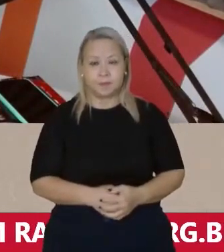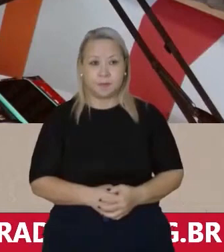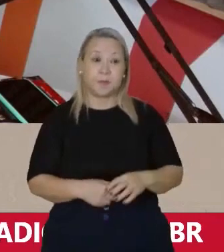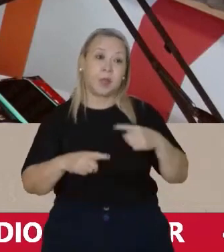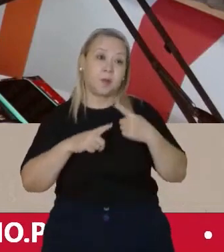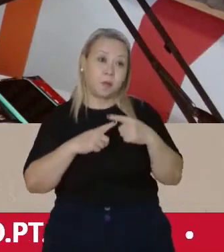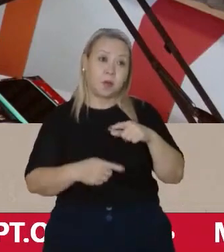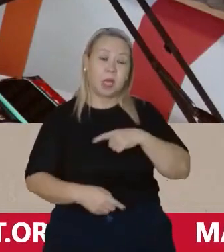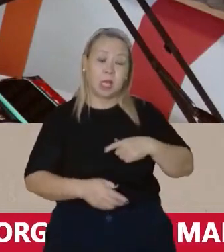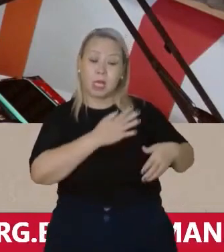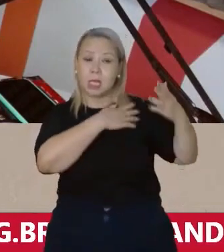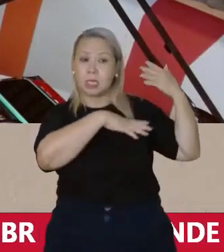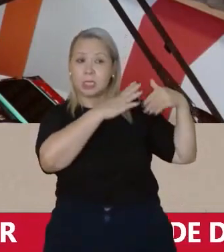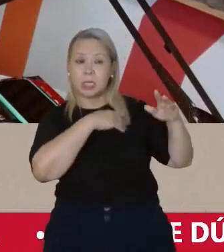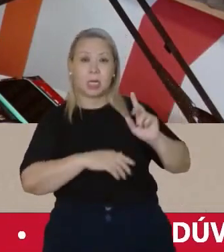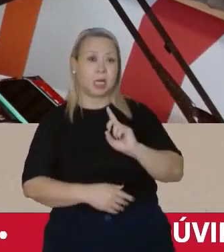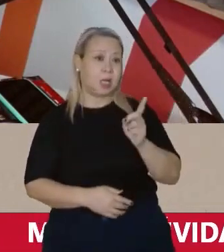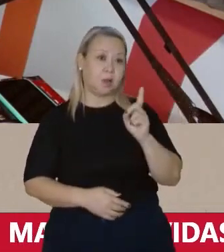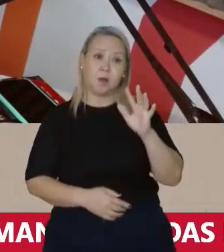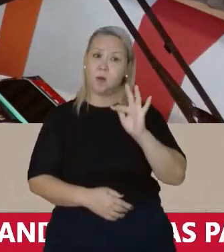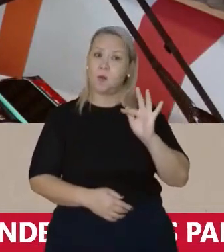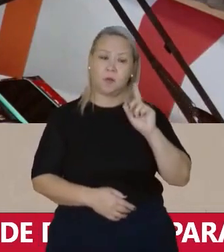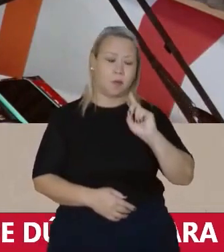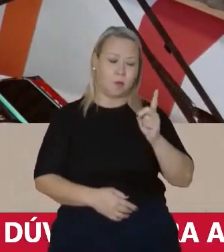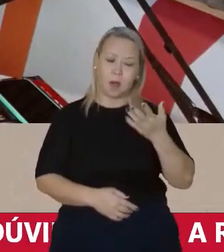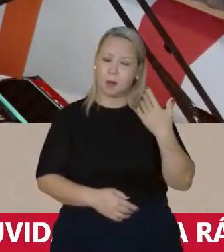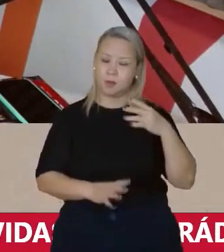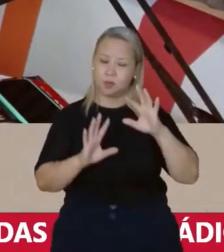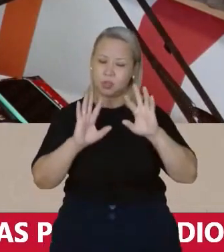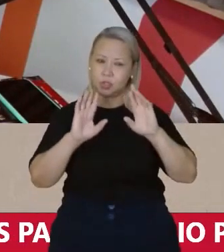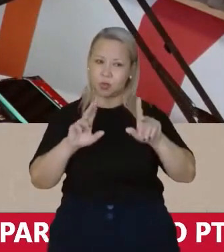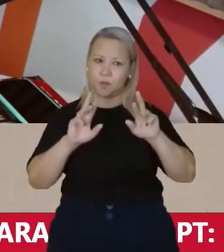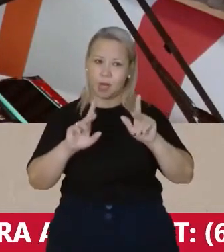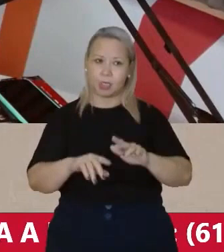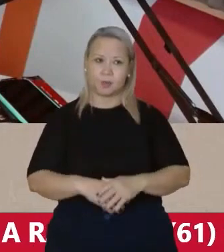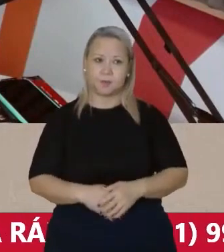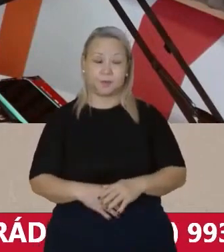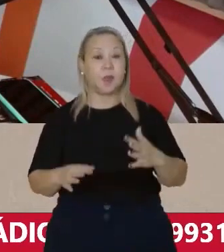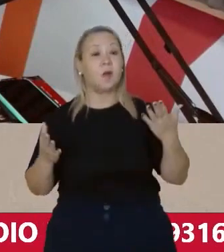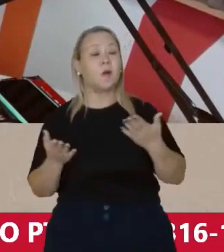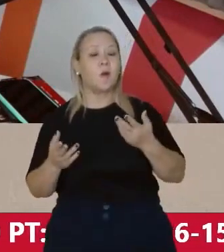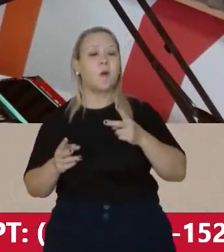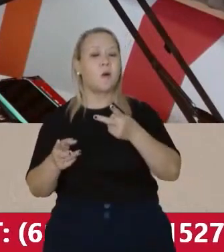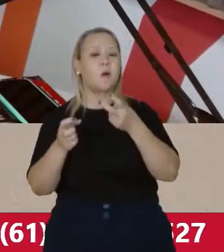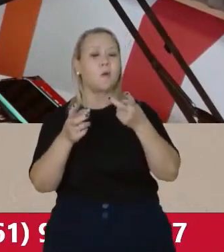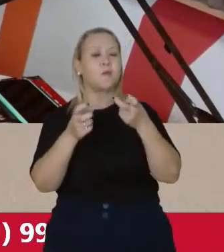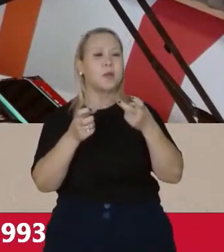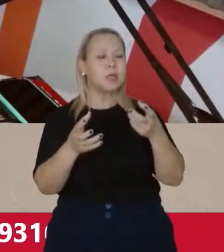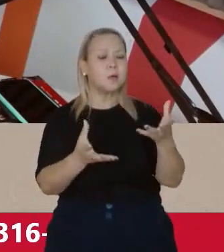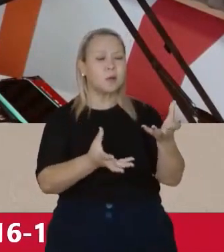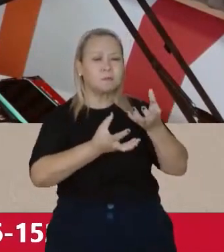Porque já teve uma época que não era assim que funcionava. Uhum. Hoje, eu vejo um